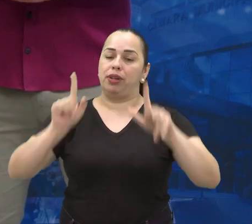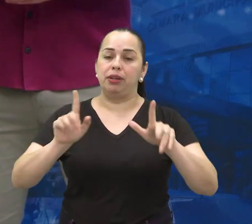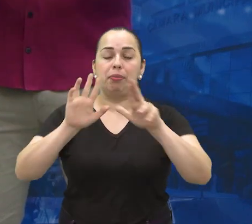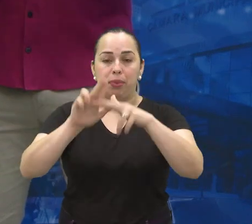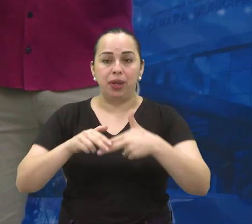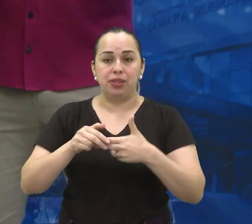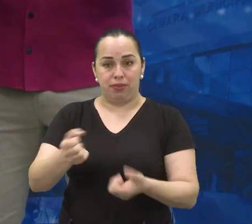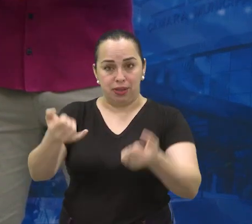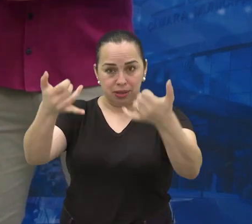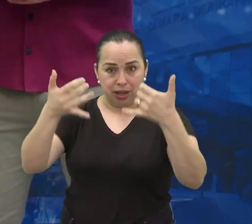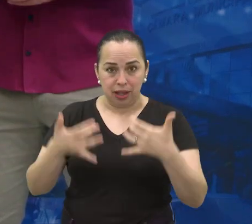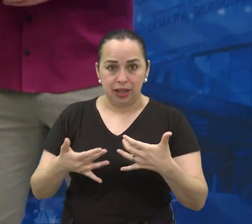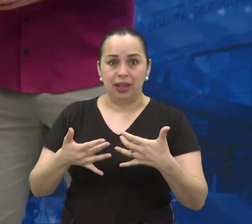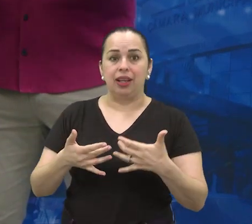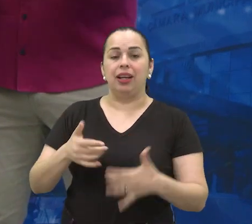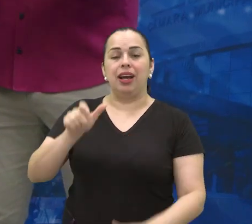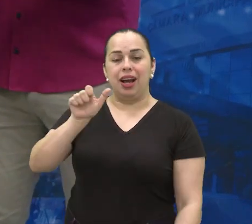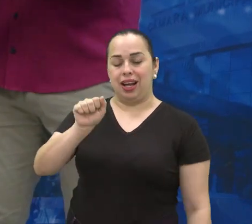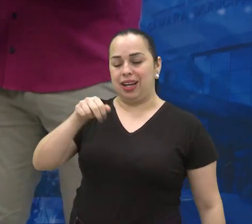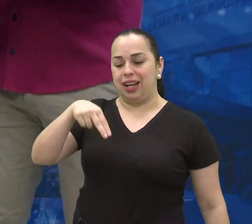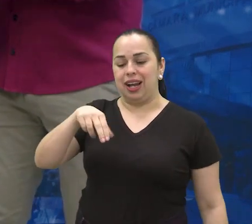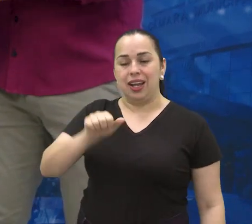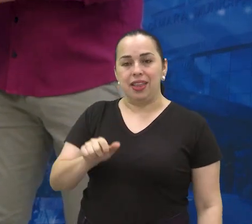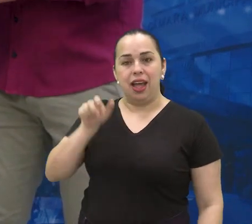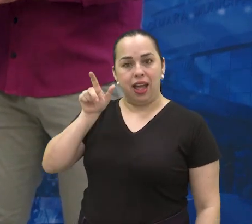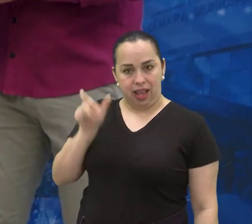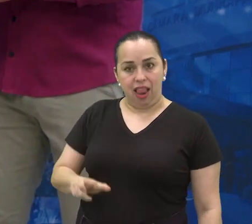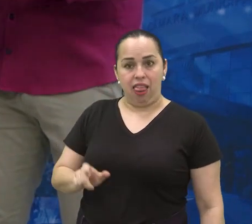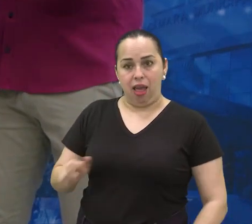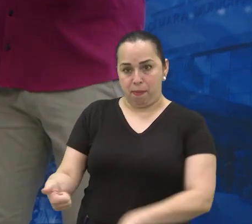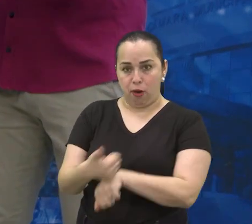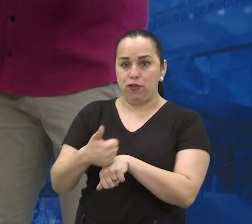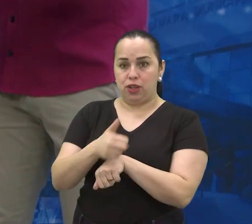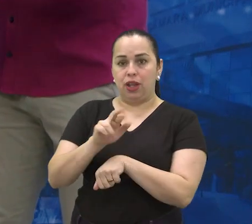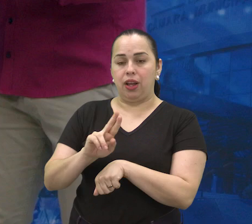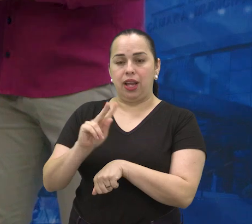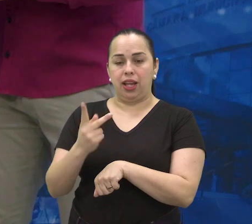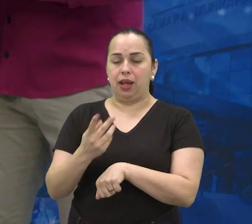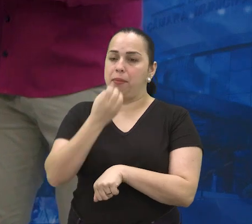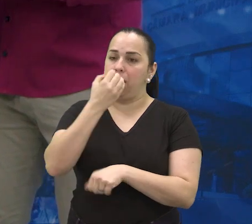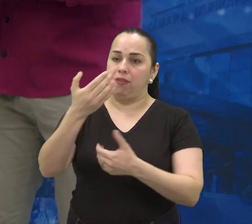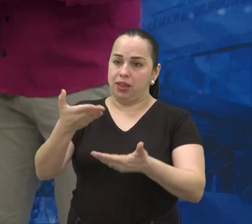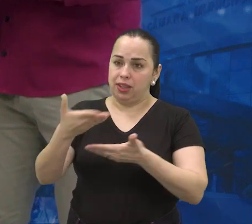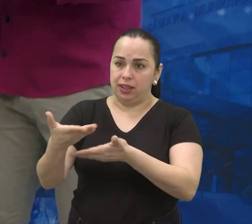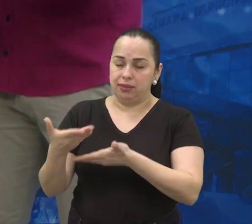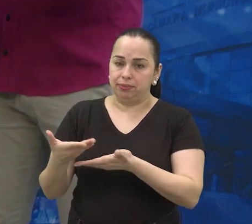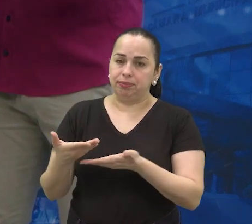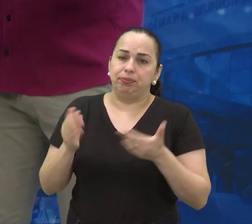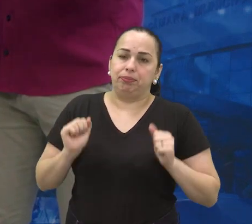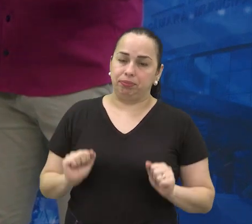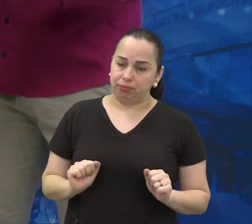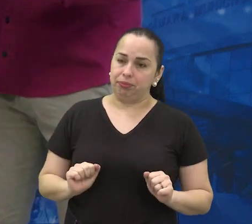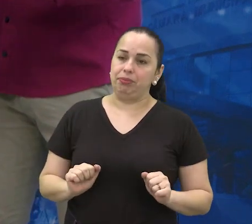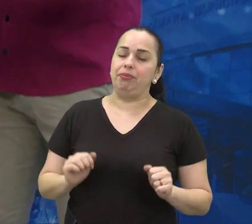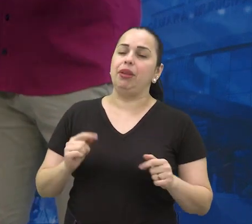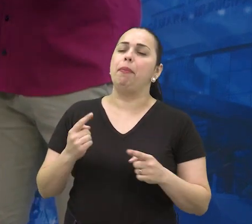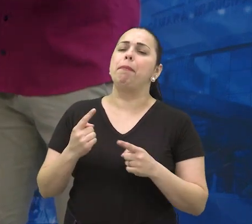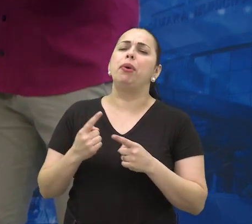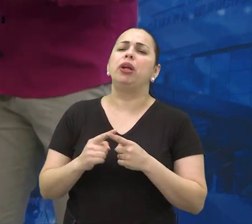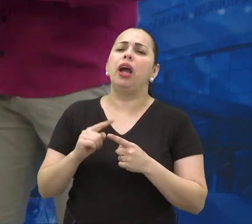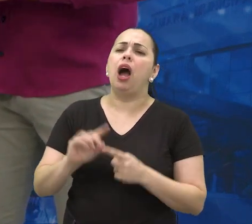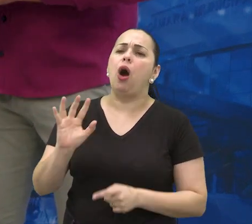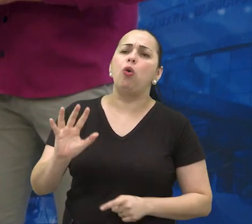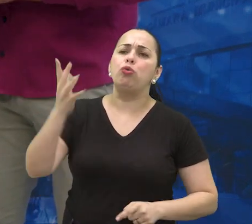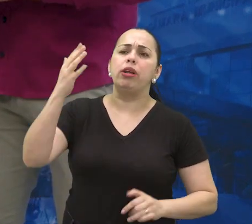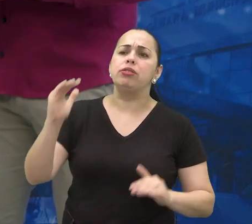gente é a Ana Carolina Guerra, que é especialista em recursos humanos. Seja bem-vinda ao Boletim Entrevista. Ana, por que